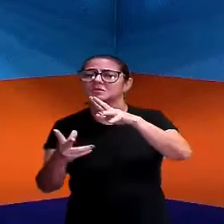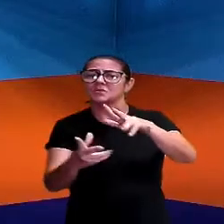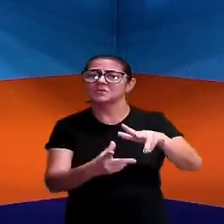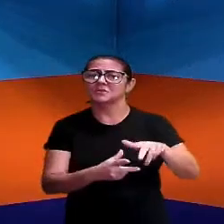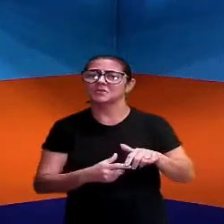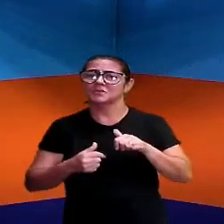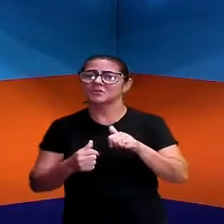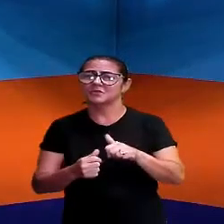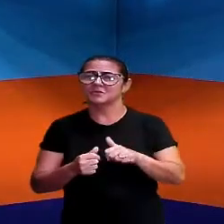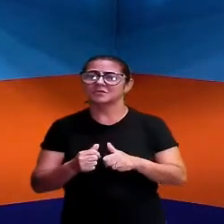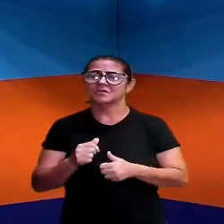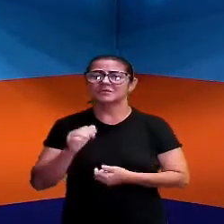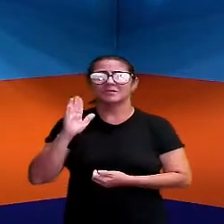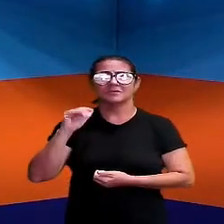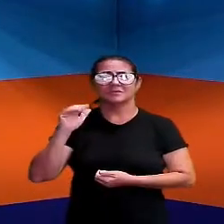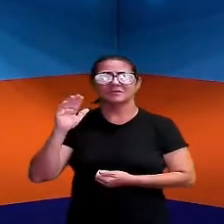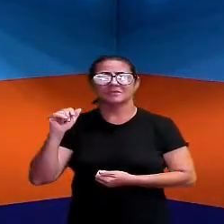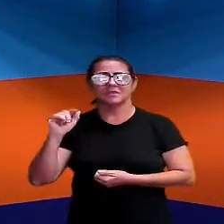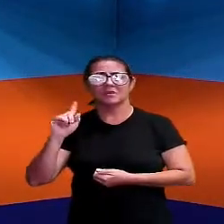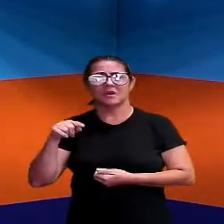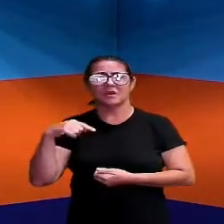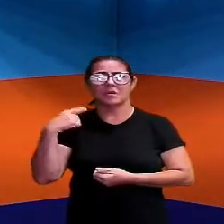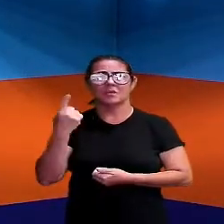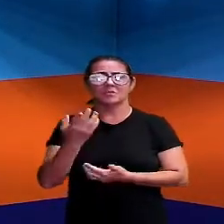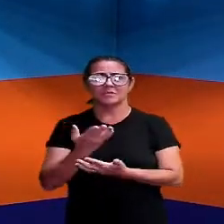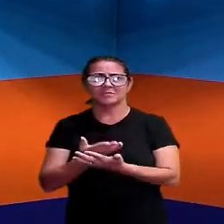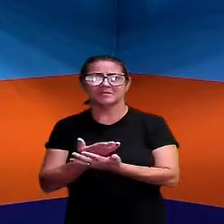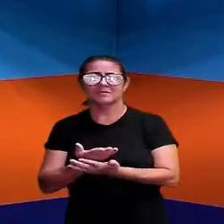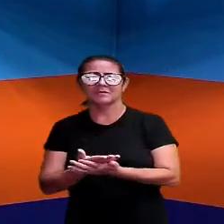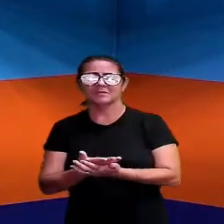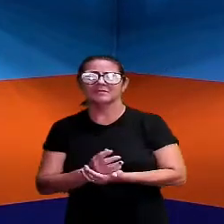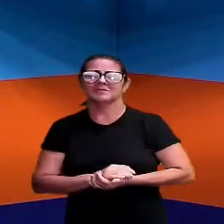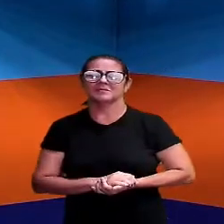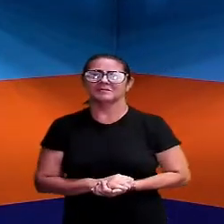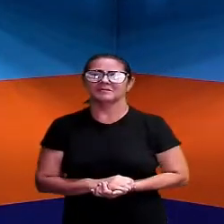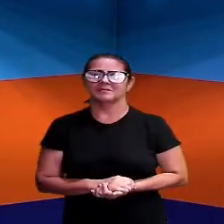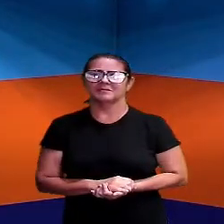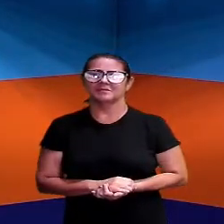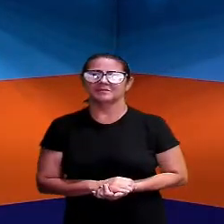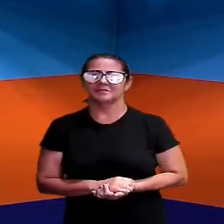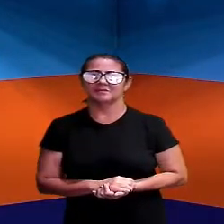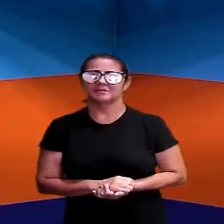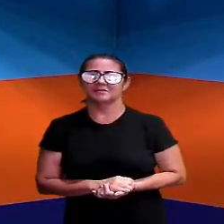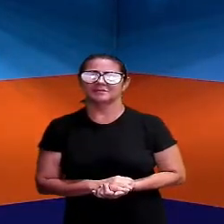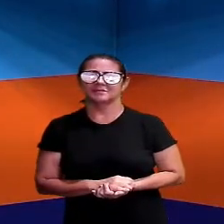Pessoal, bye bye, see you next class. Até a próxima aula.